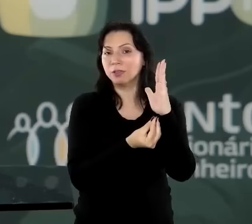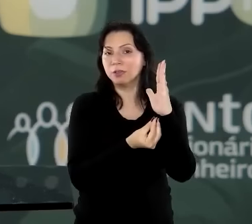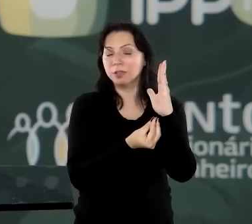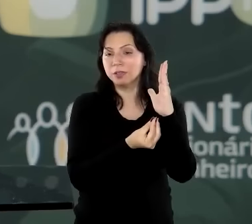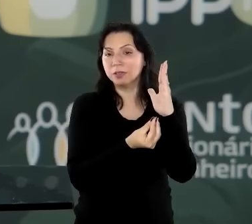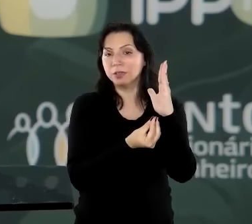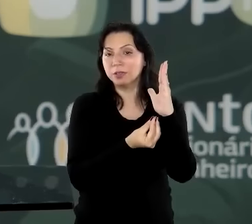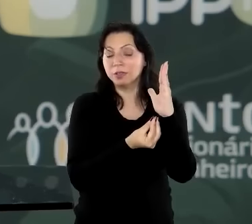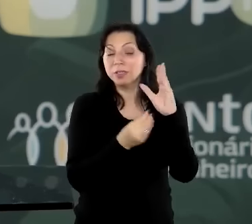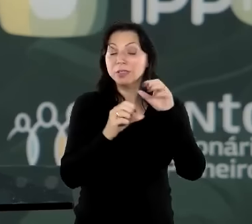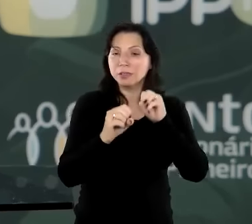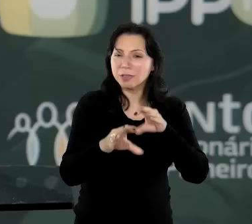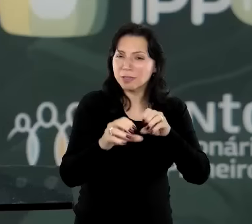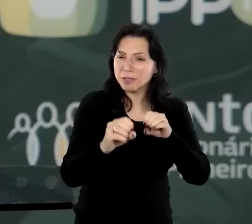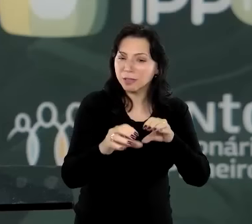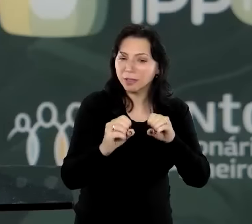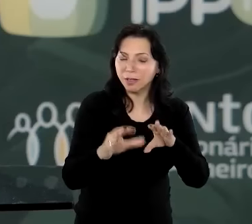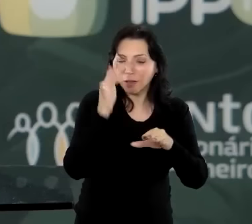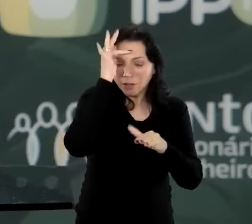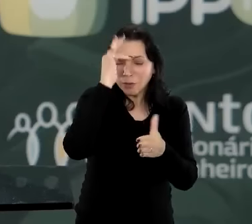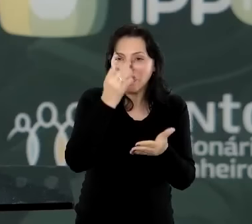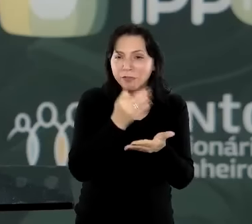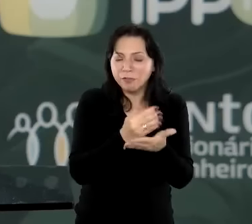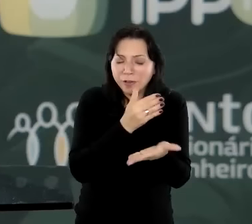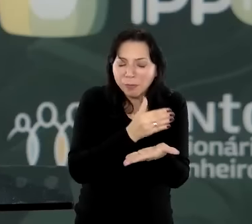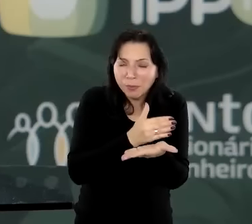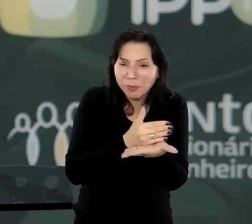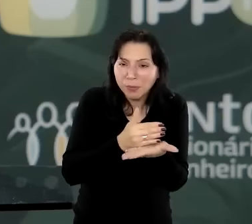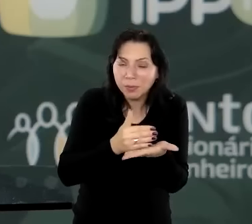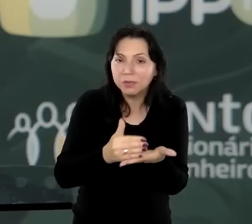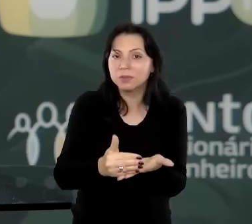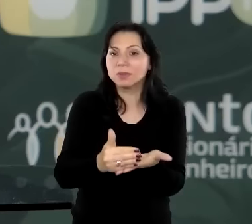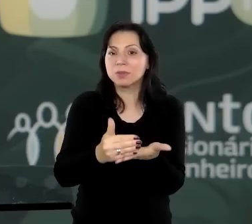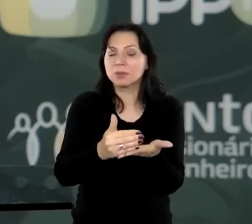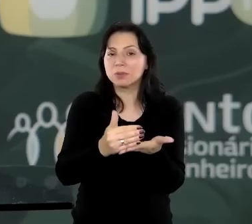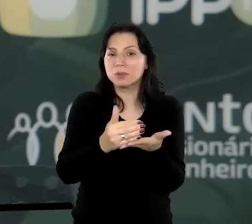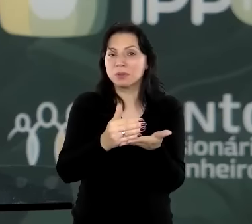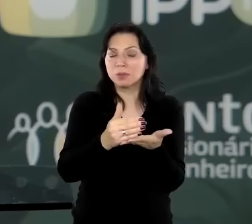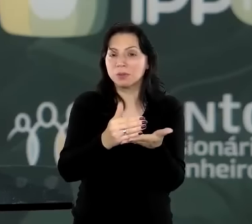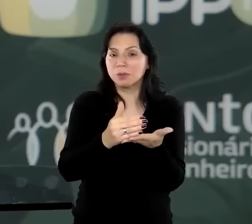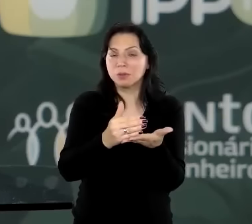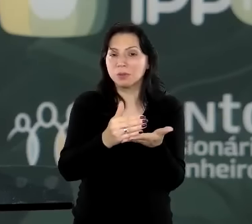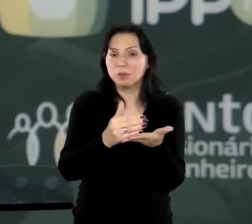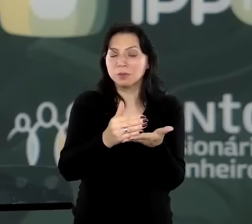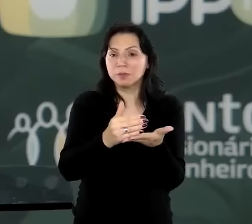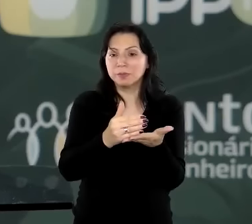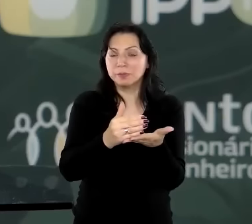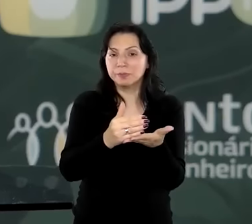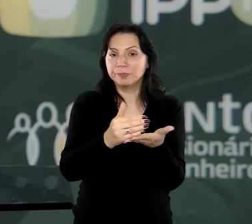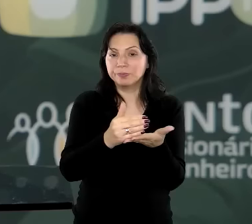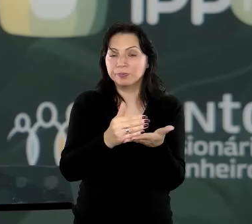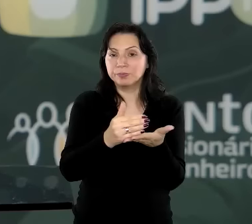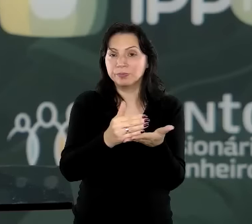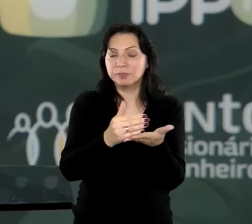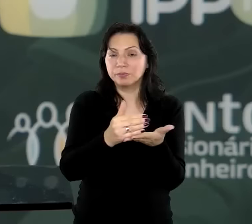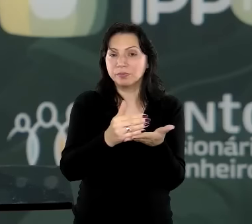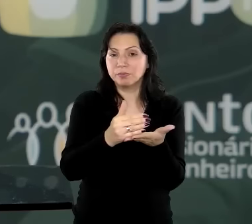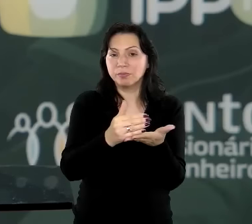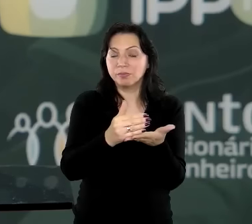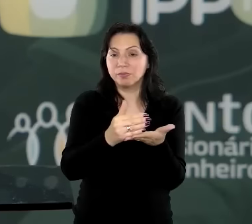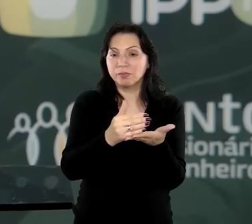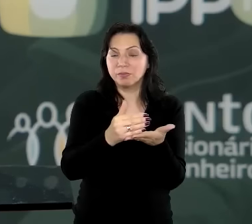que nos ensinaram os primeiros passos da fé, que nos legaram esta rica herança. E diz mais do que lembrar, ele